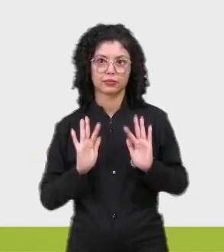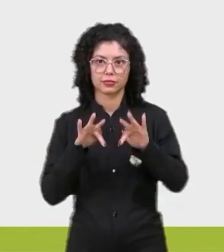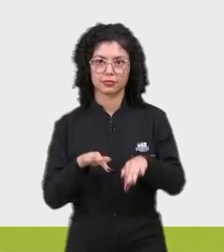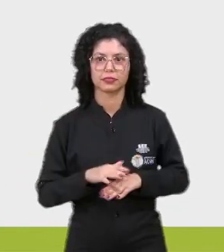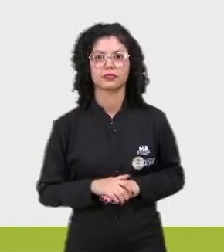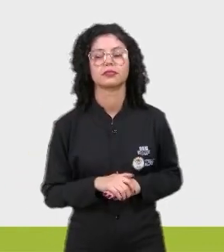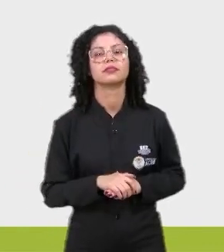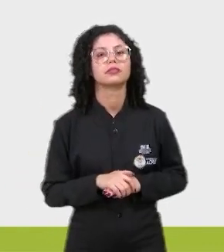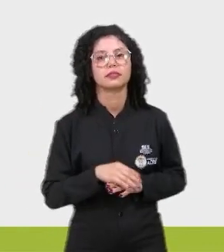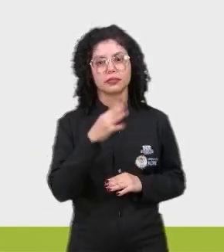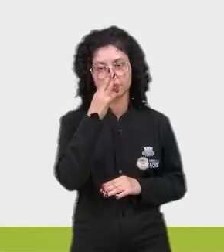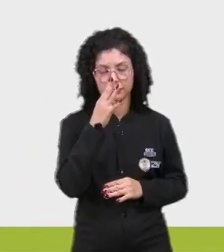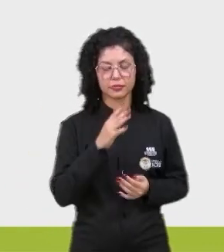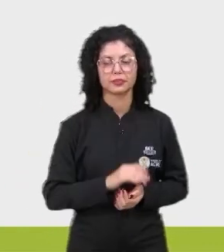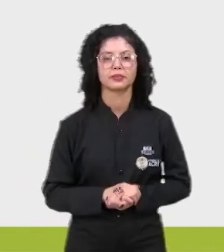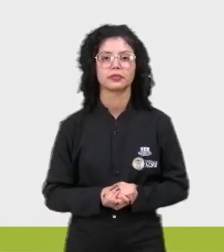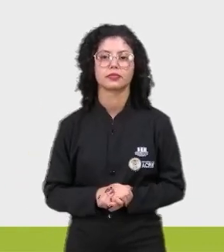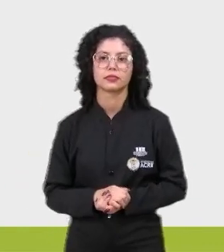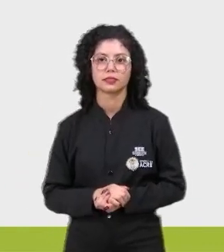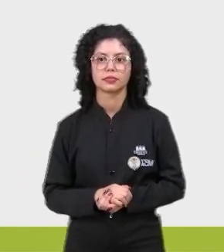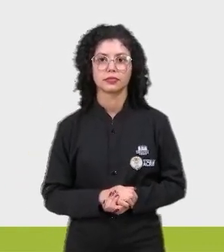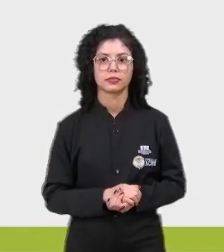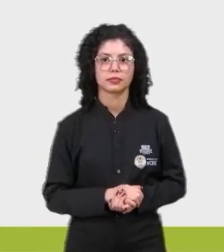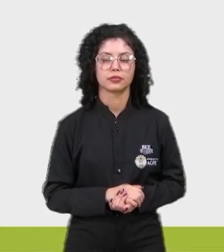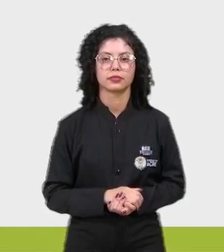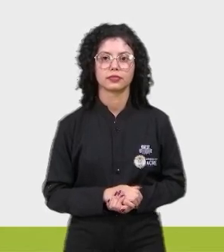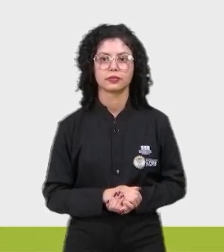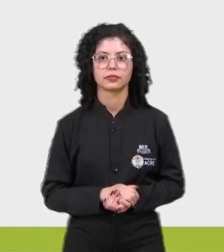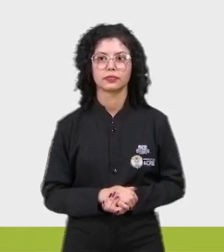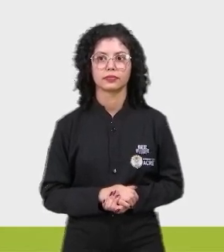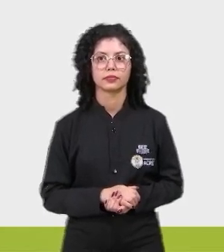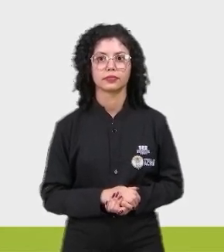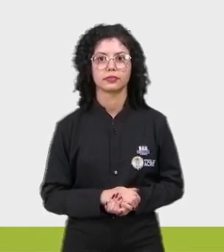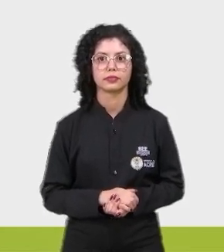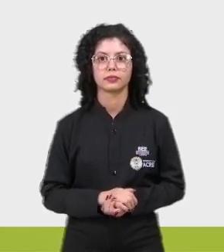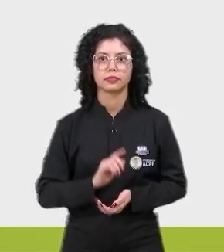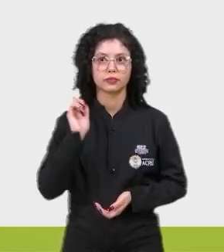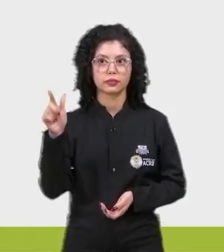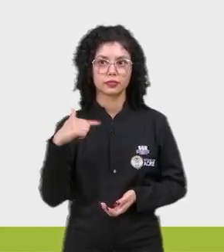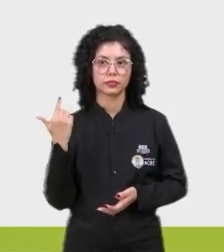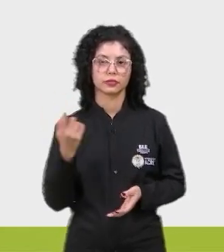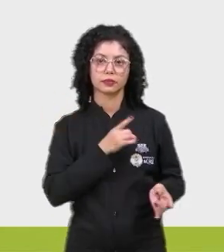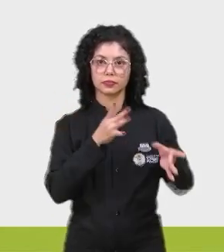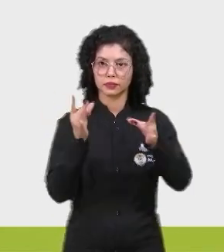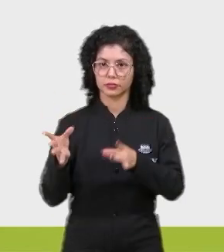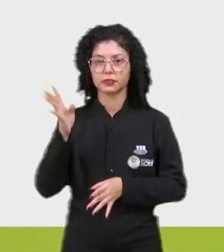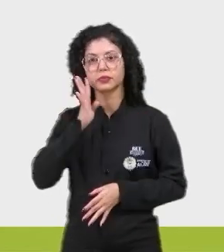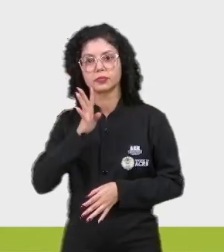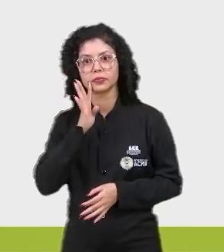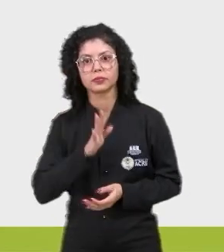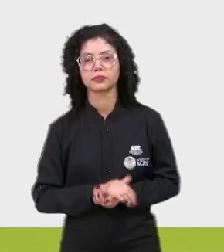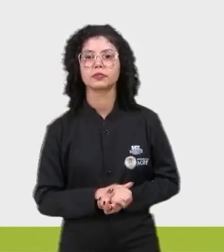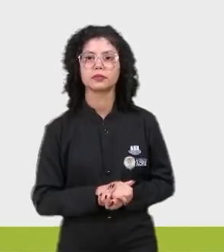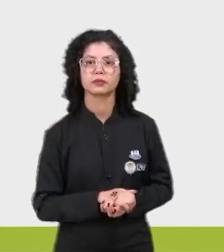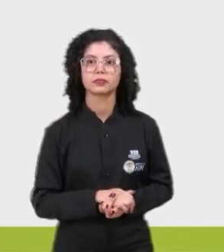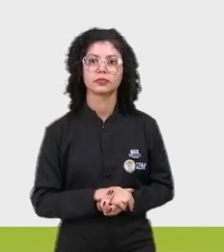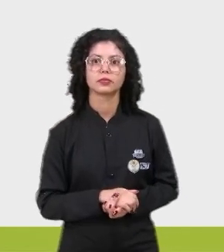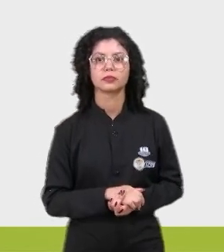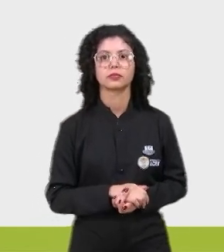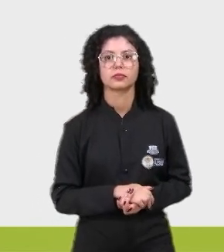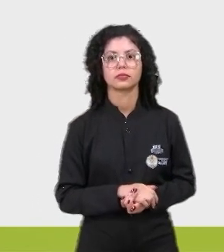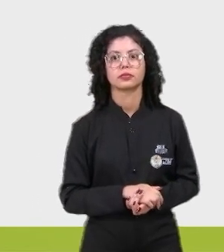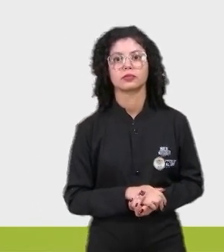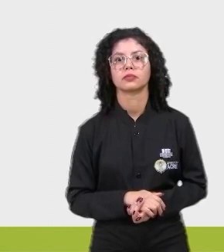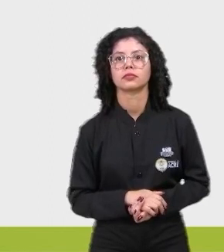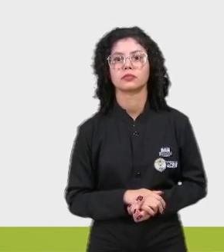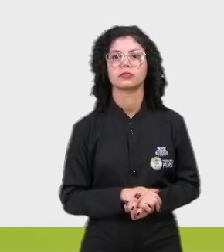se você ainda não assistiu, né? Fique à vontade. Vamos para a próxima dica legal.